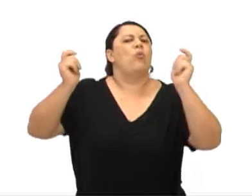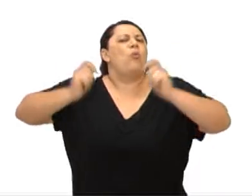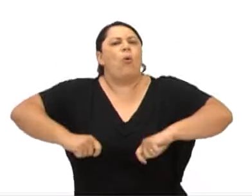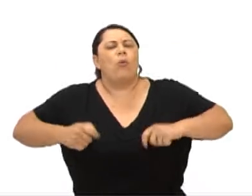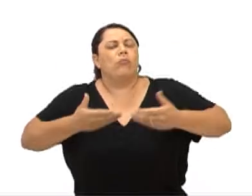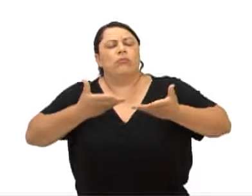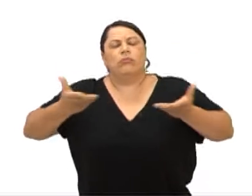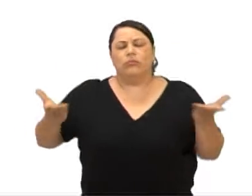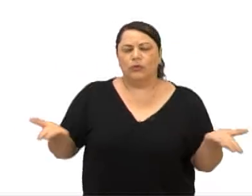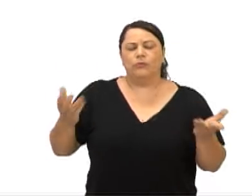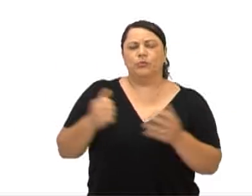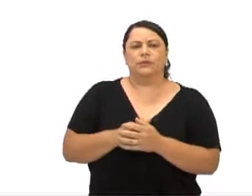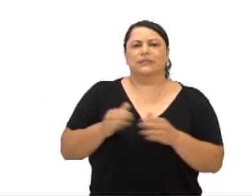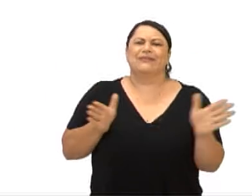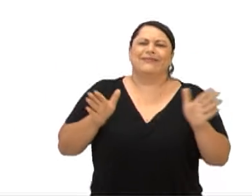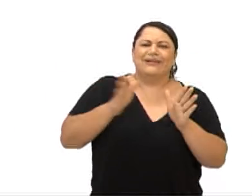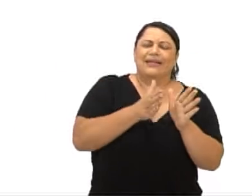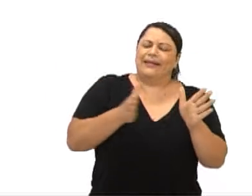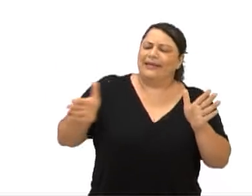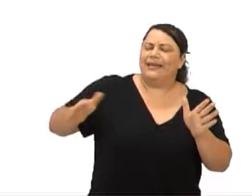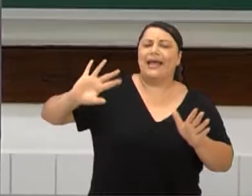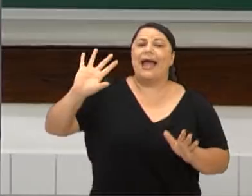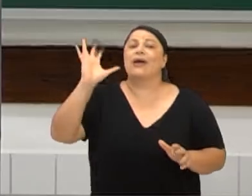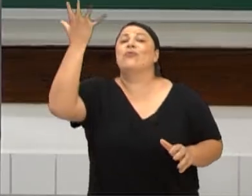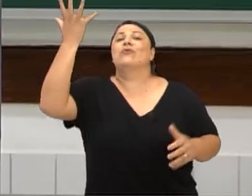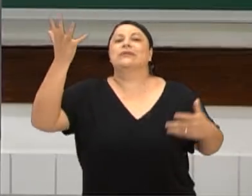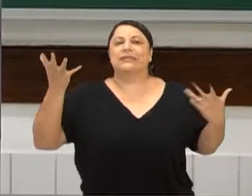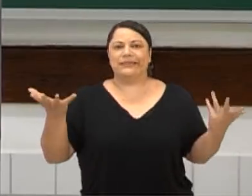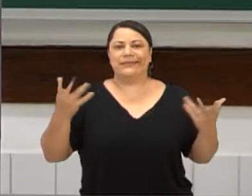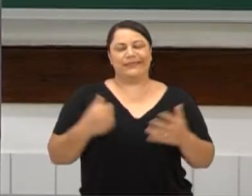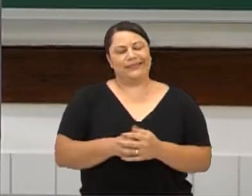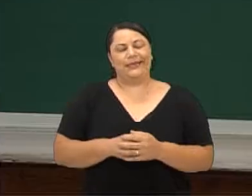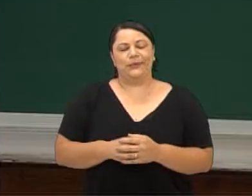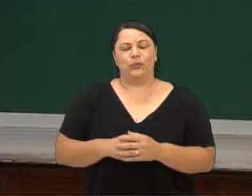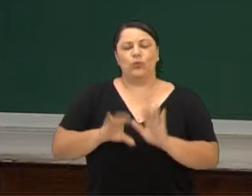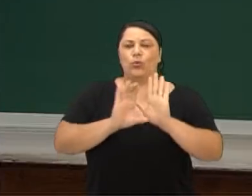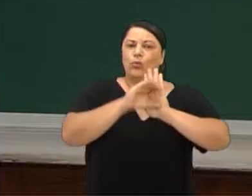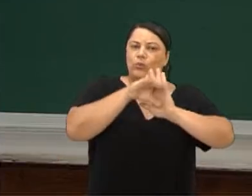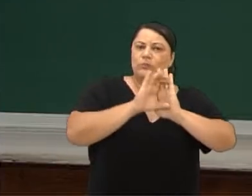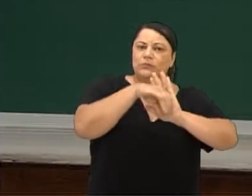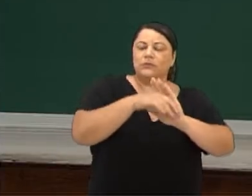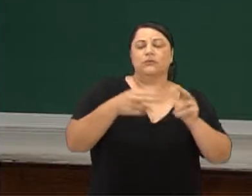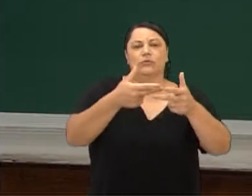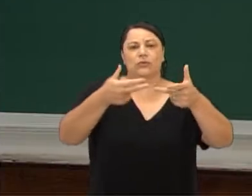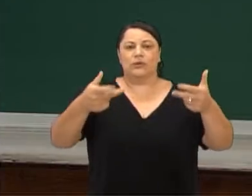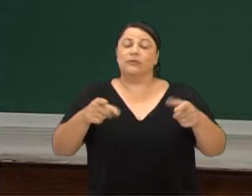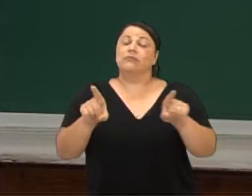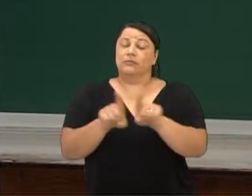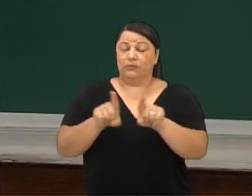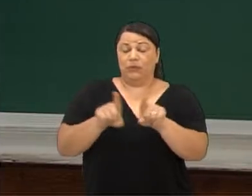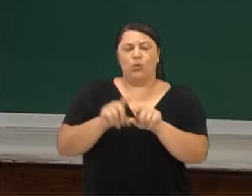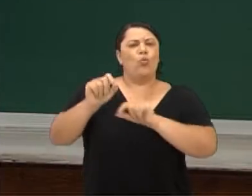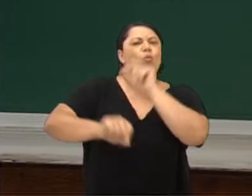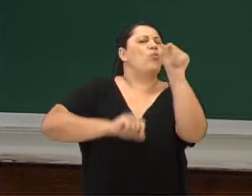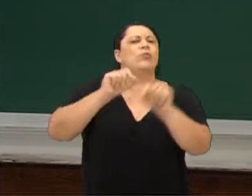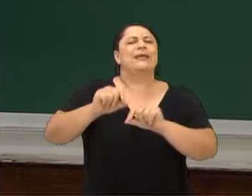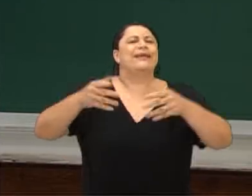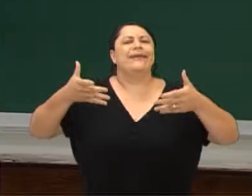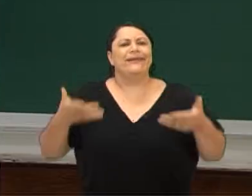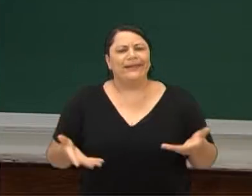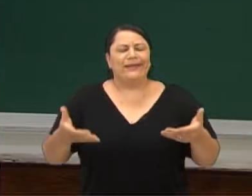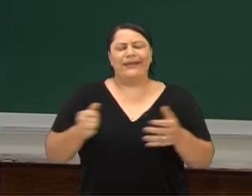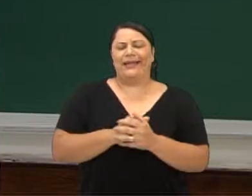possível ocorrer o imperialismo. Além disso, conceituar o imperialismo. Afinal, o que é isso? O que